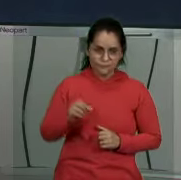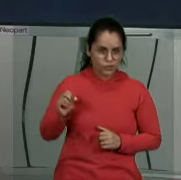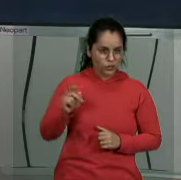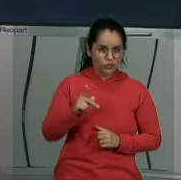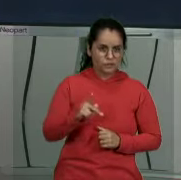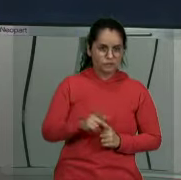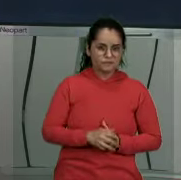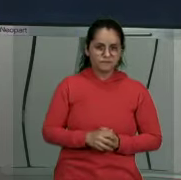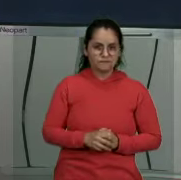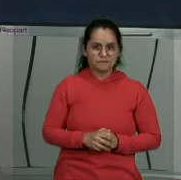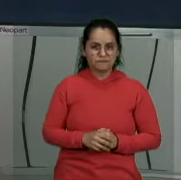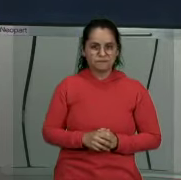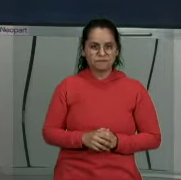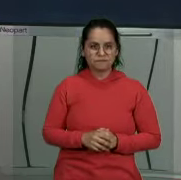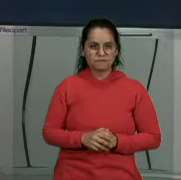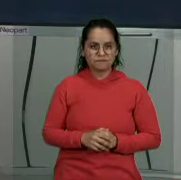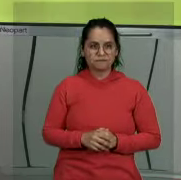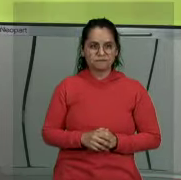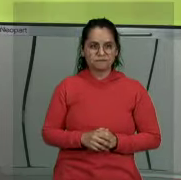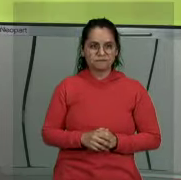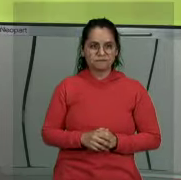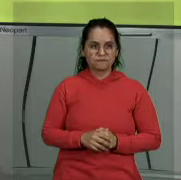certo?